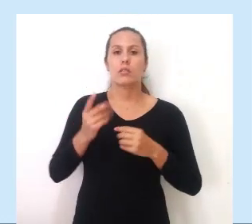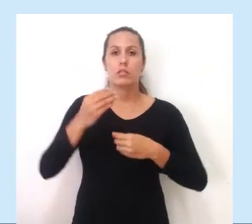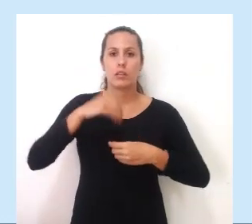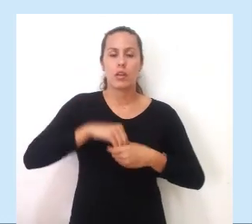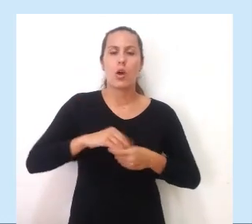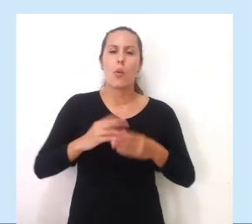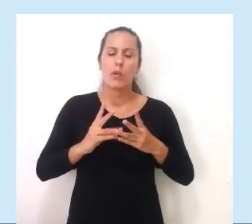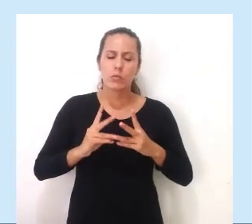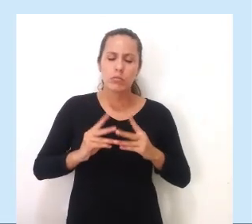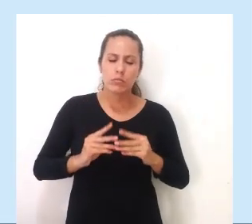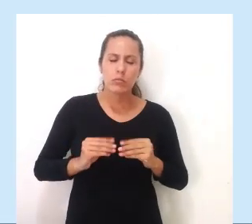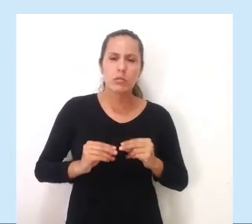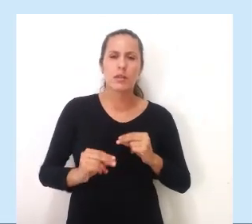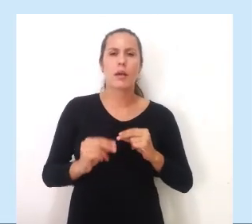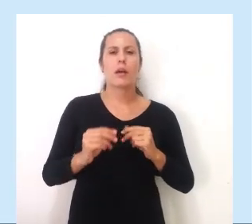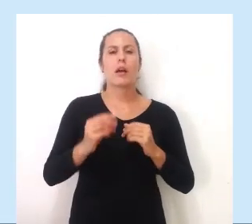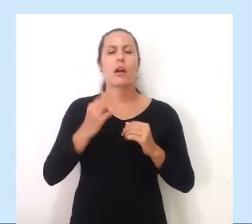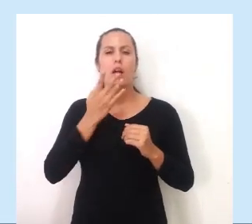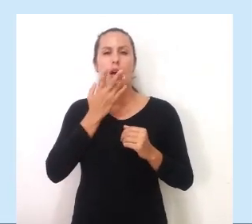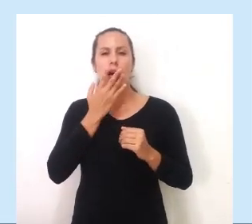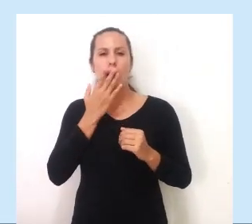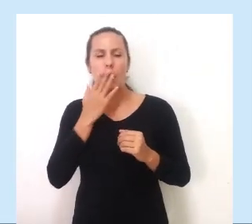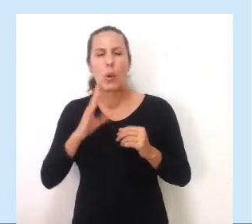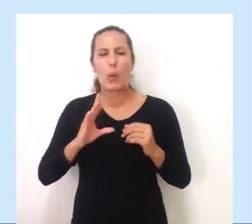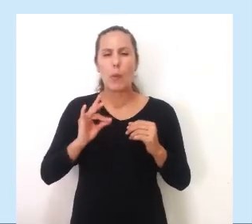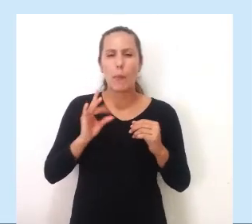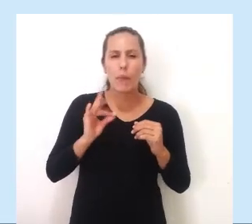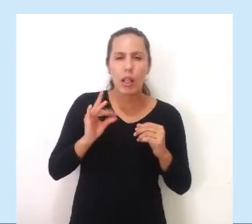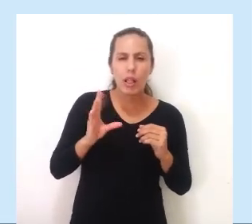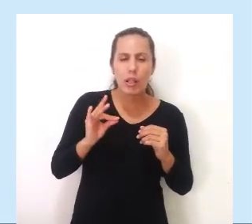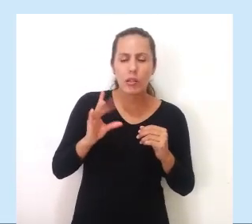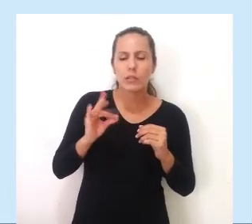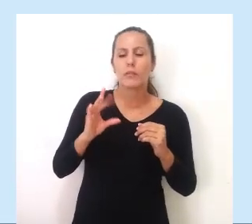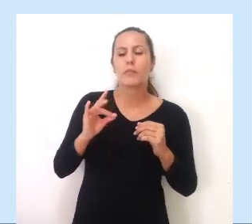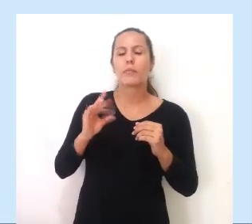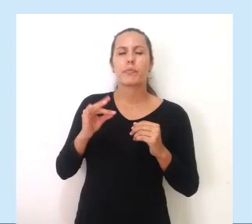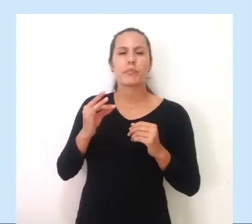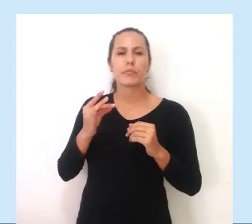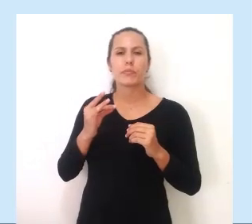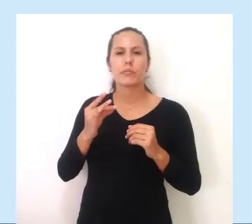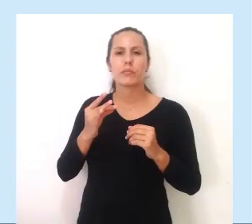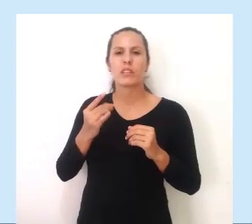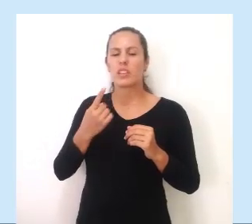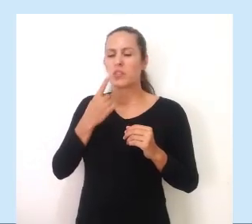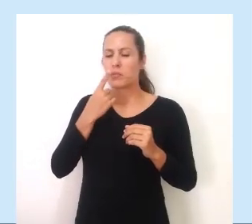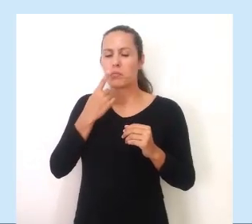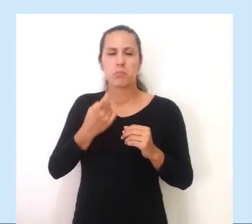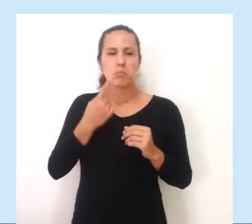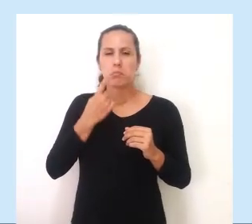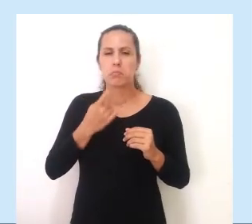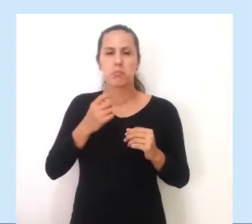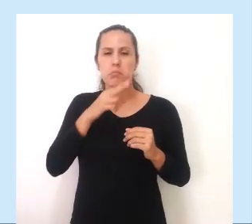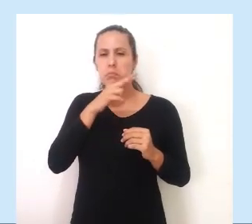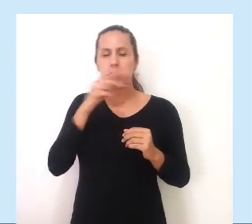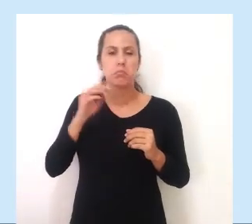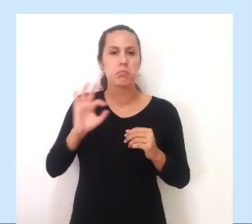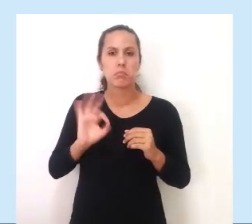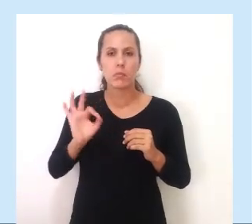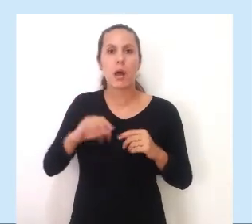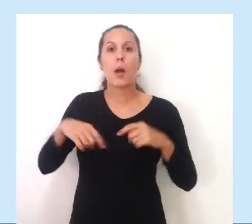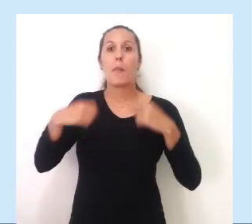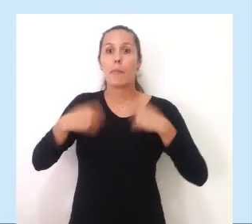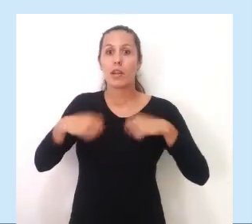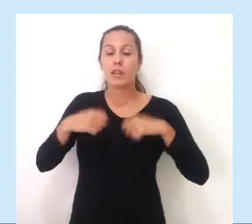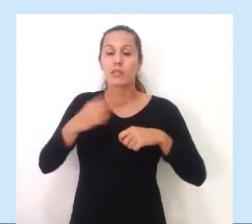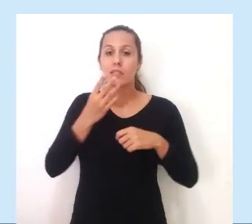uma secreçãozinha clara de ovo, pegajosa, que ela não tem cheiro e ela